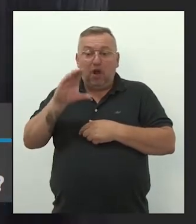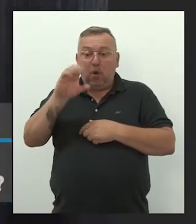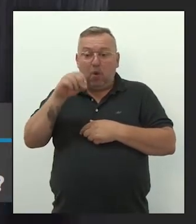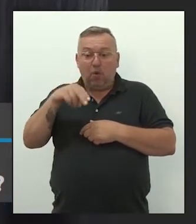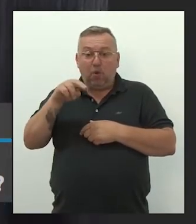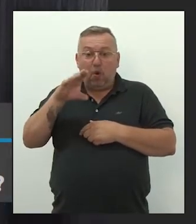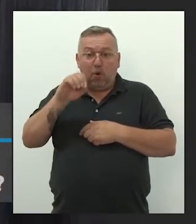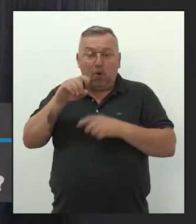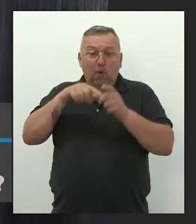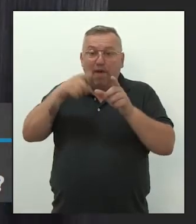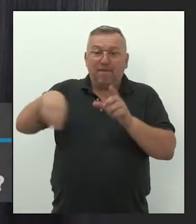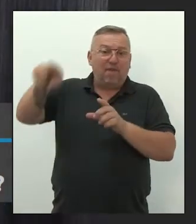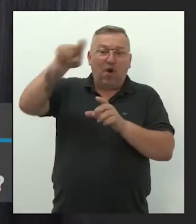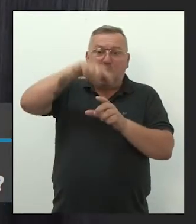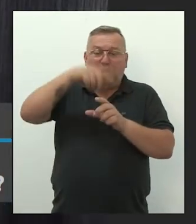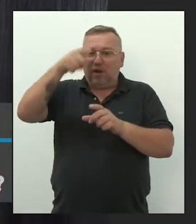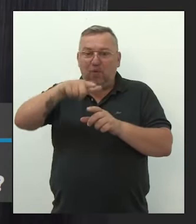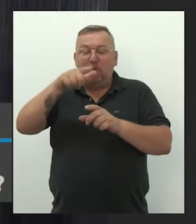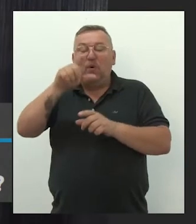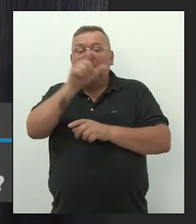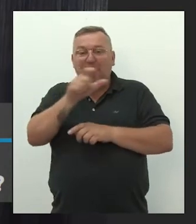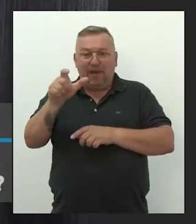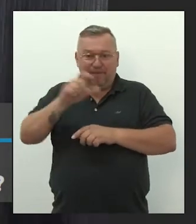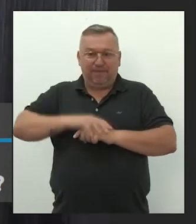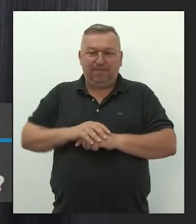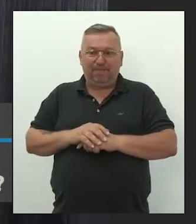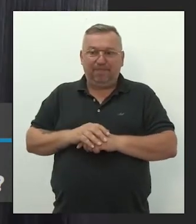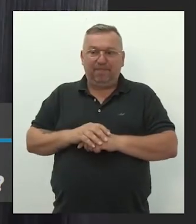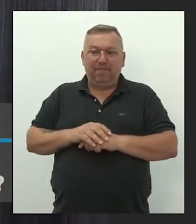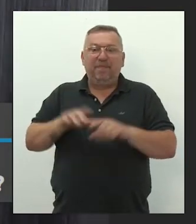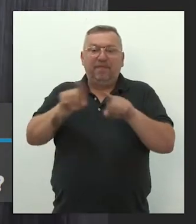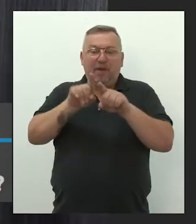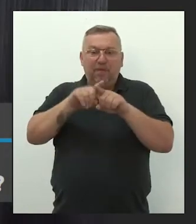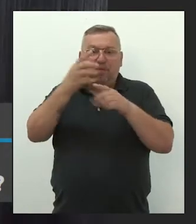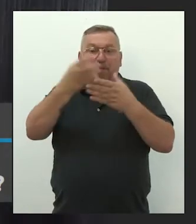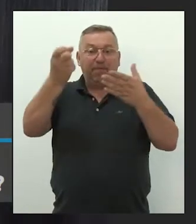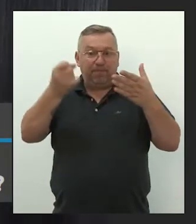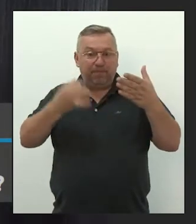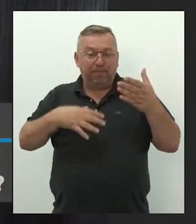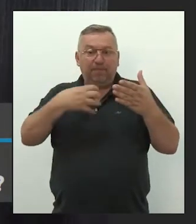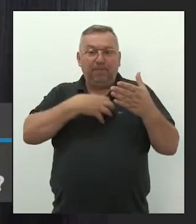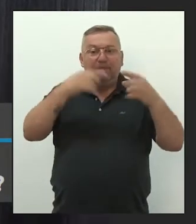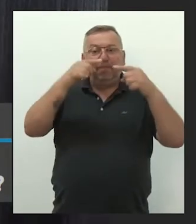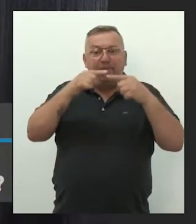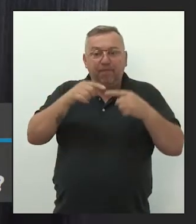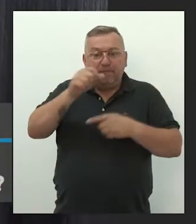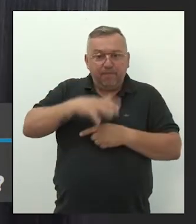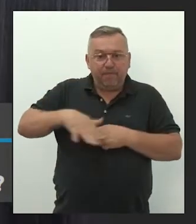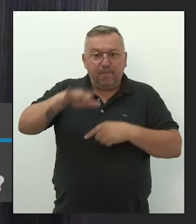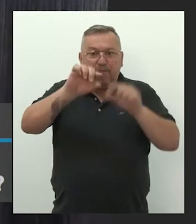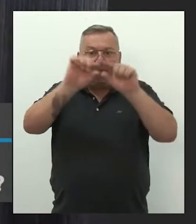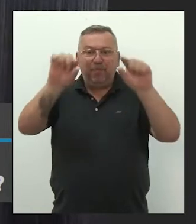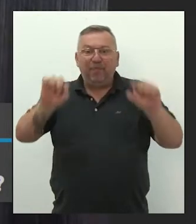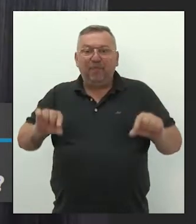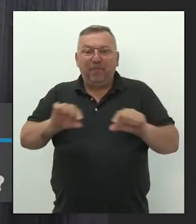volta, utiliza outras palavras que não sejam perímetro. E para indicarmos se as situações correspondem com área ou perímetro, temos